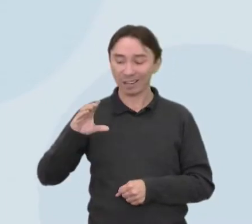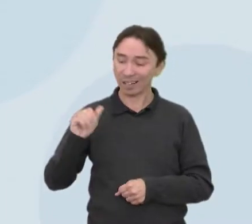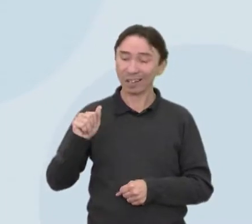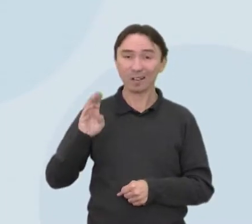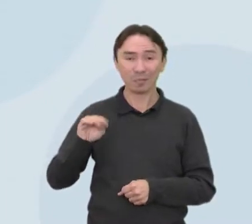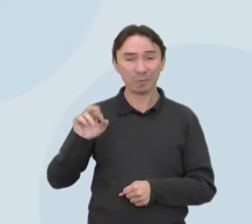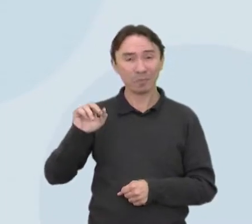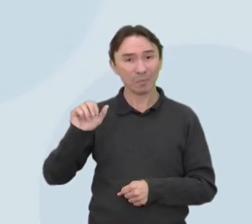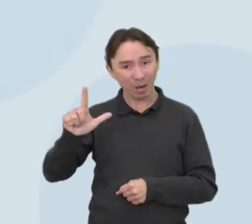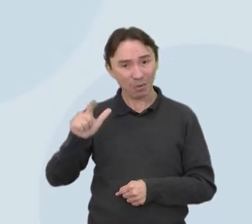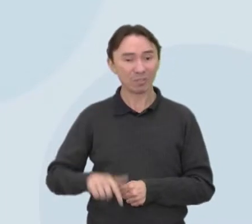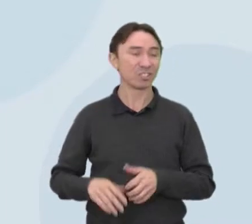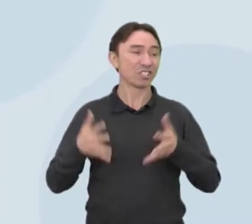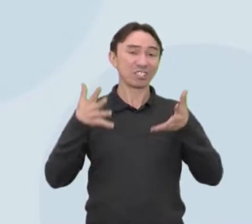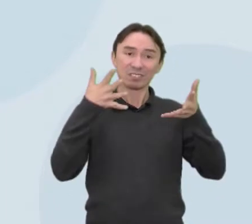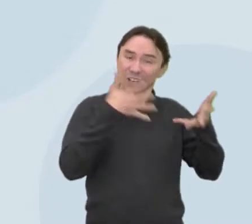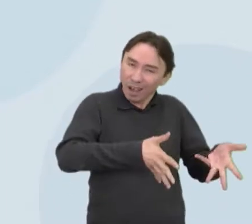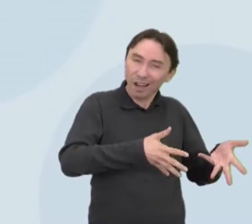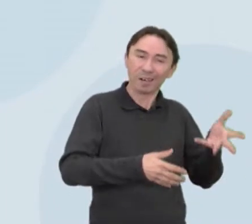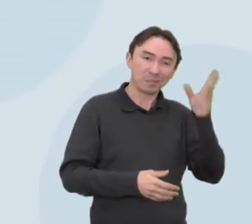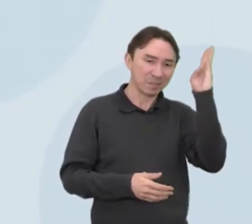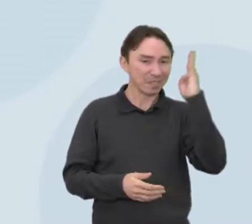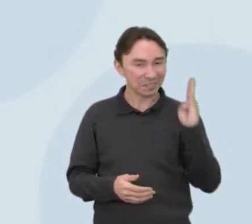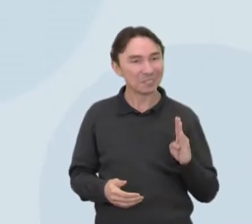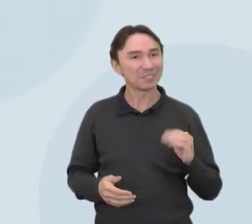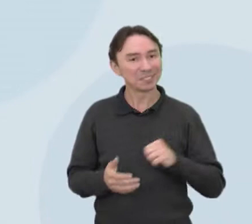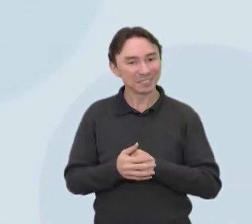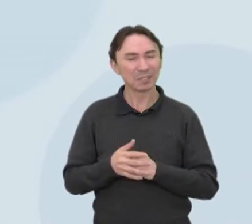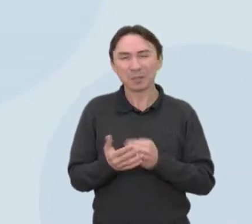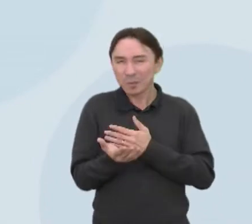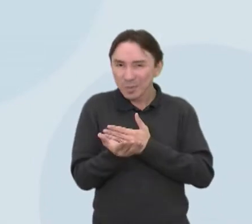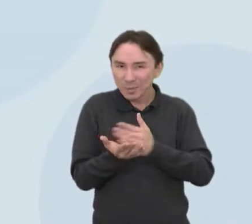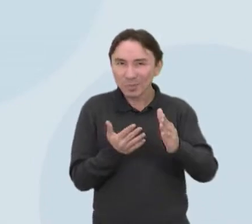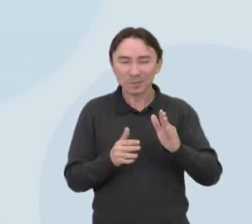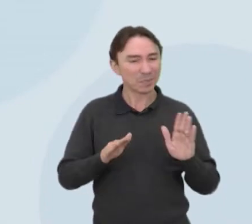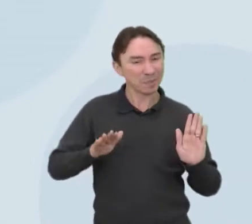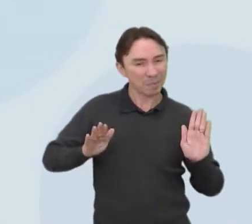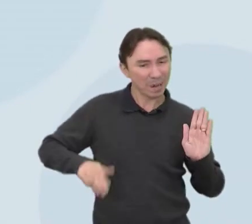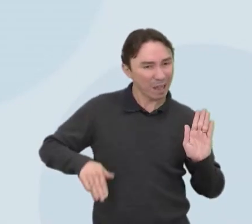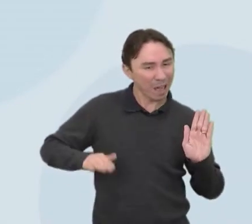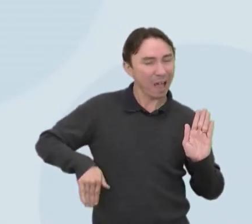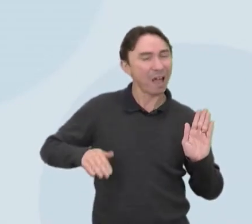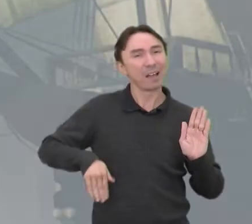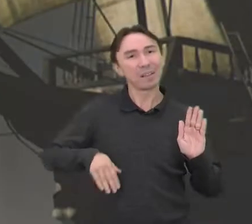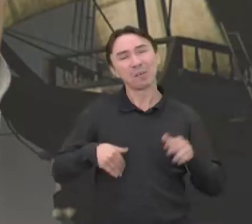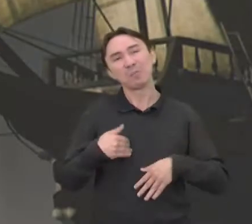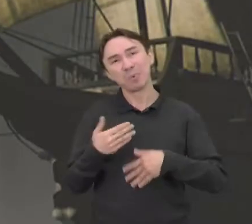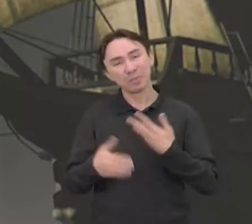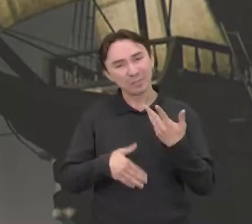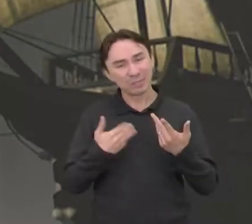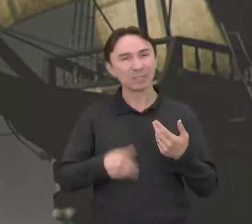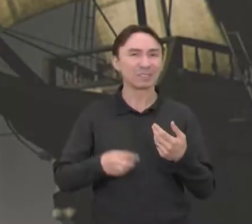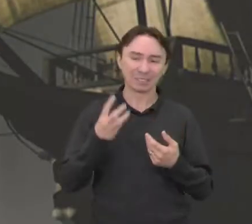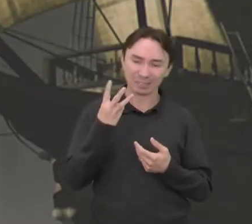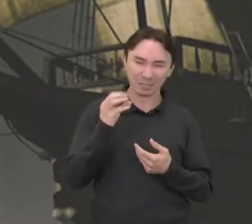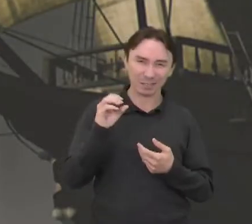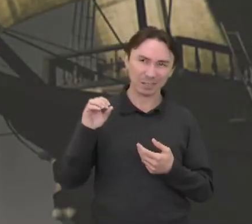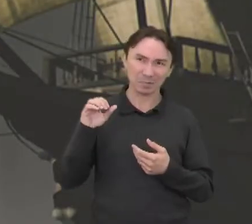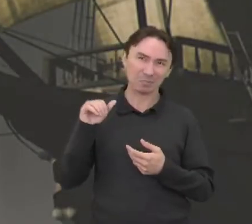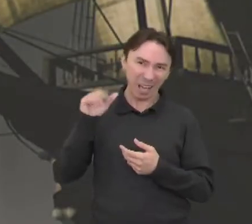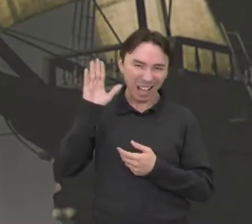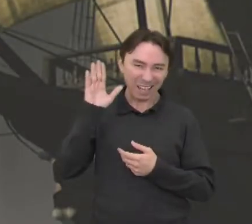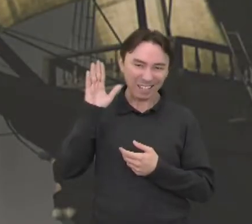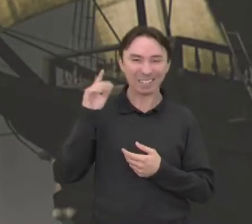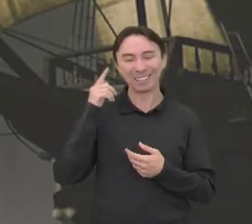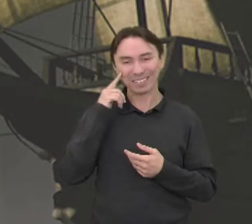né? Eles iniciaram ali pelo litoral e depois, nos próximos 300 e poucos anos, eles vão expandindo isso, né,